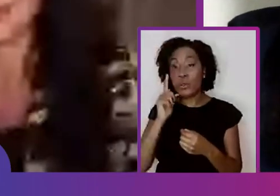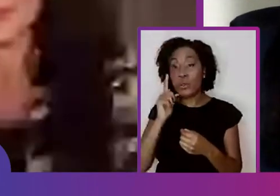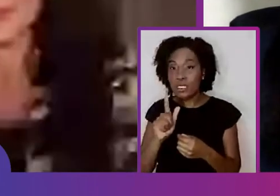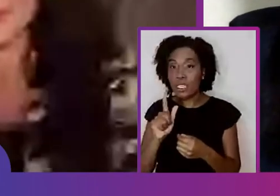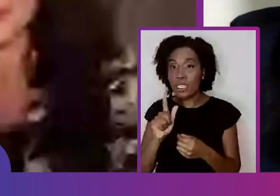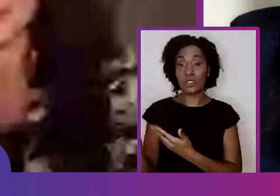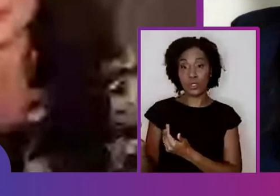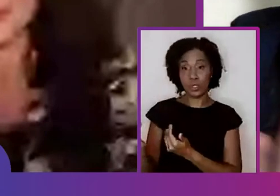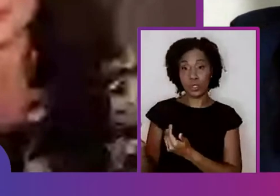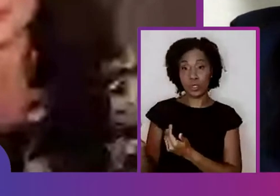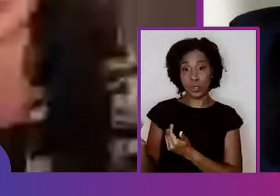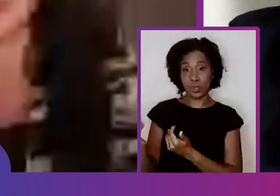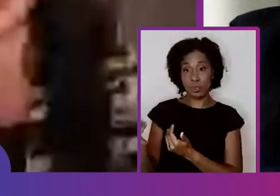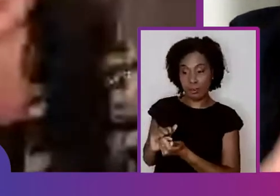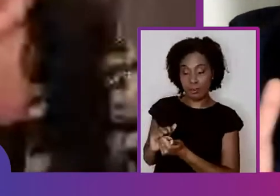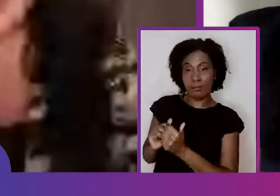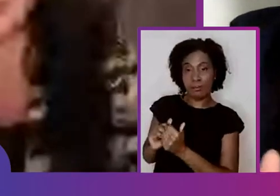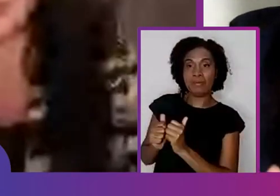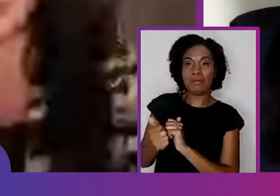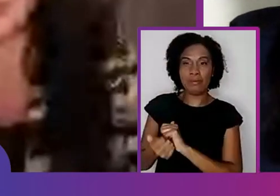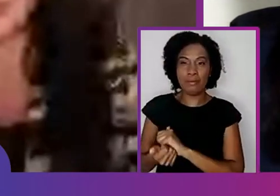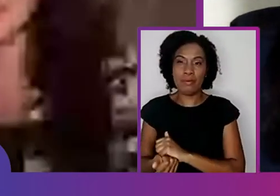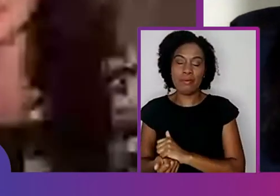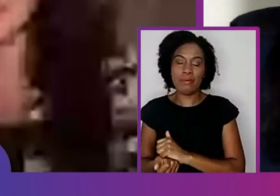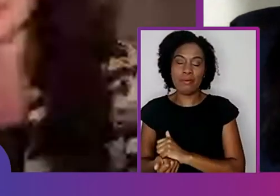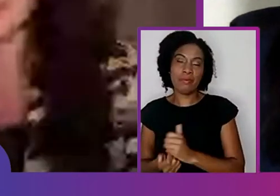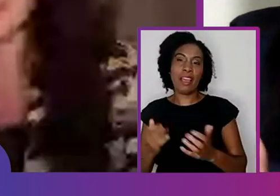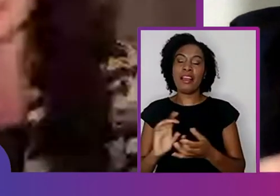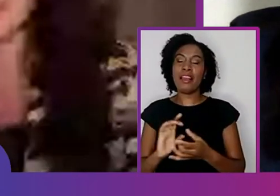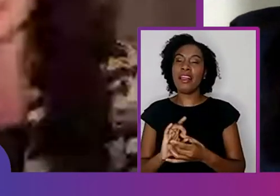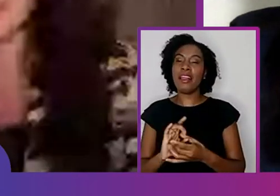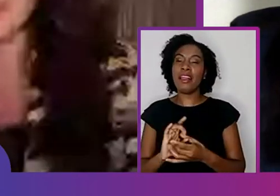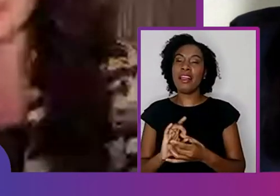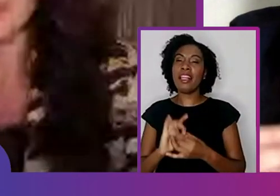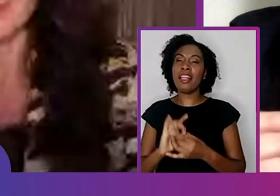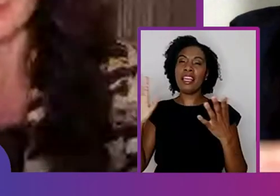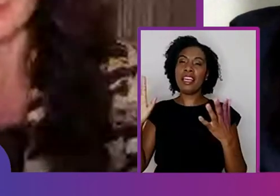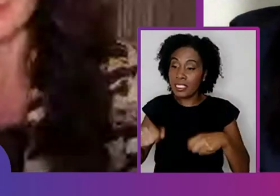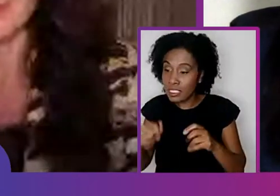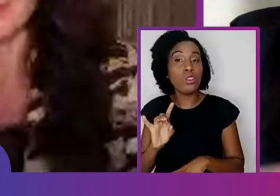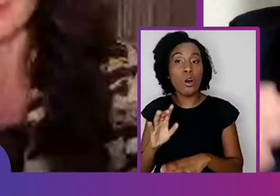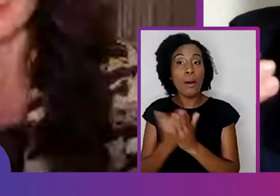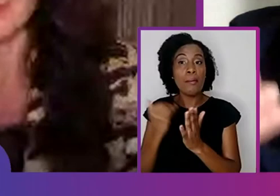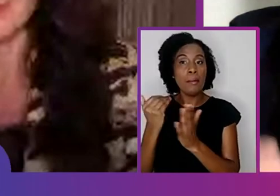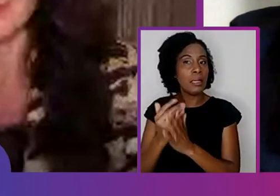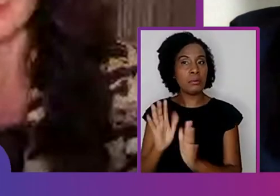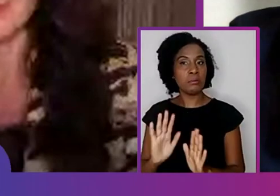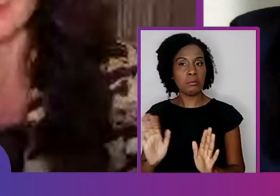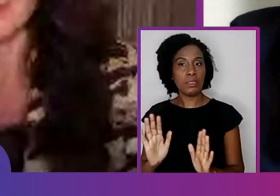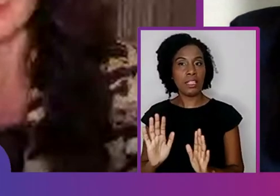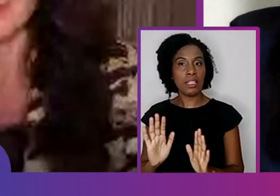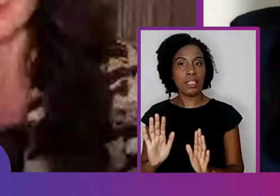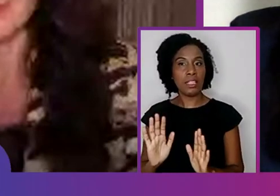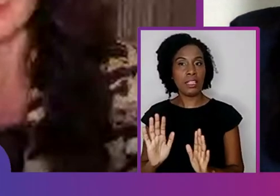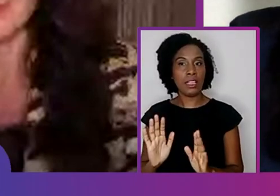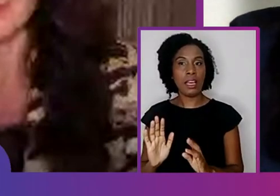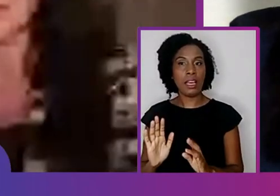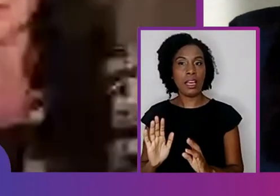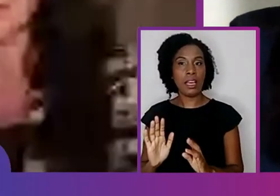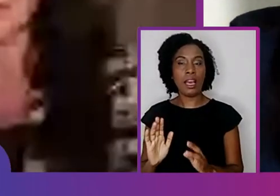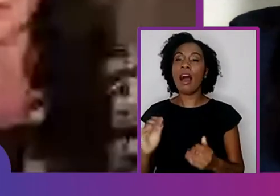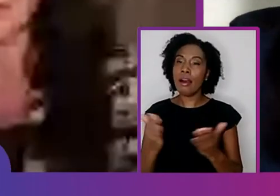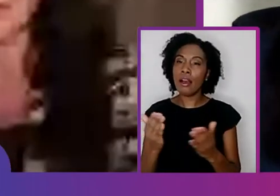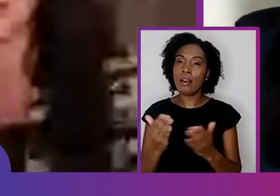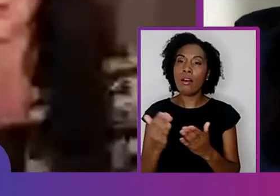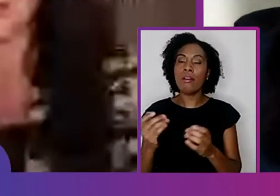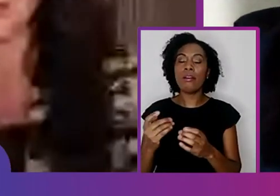carpe diem, muito fazendo aquilo que precisa fazer apenas, para um adulto que está construindo sua produtividade.